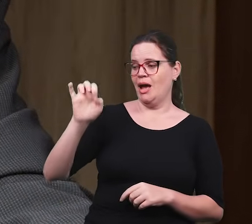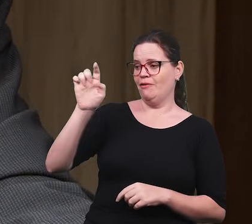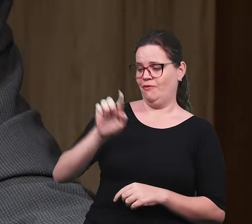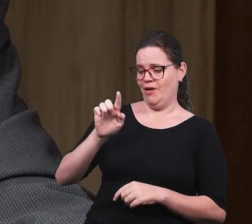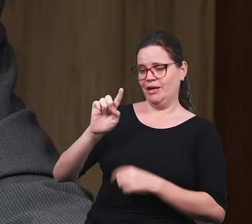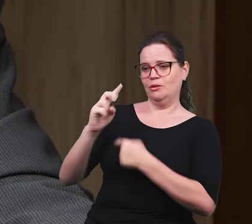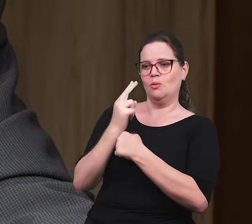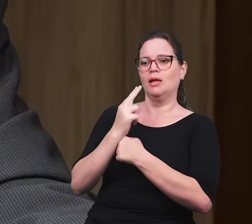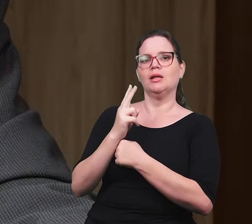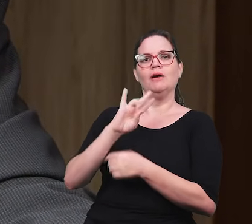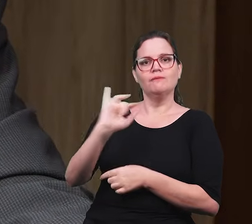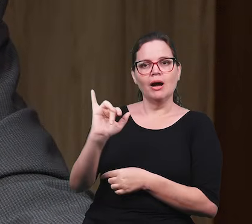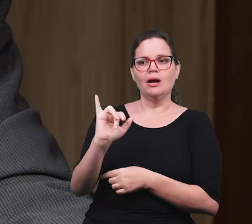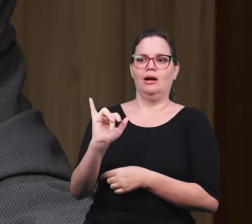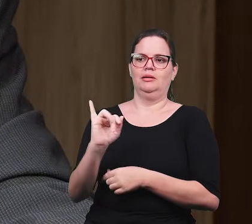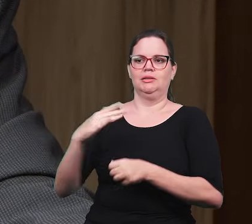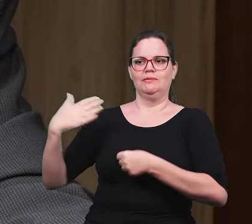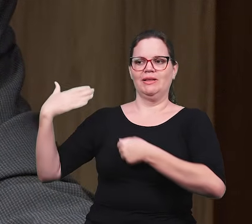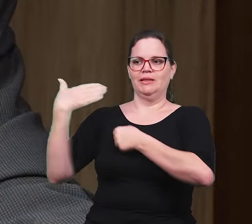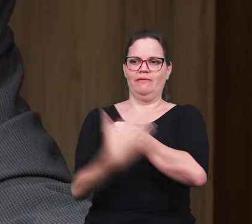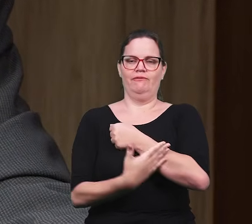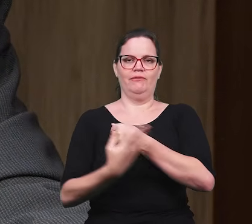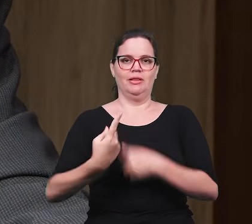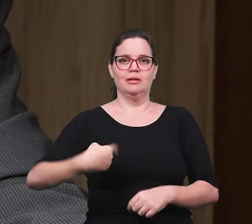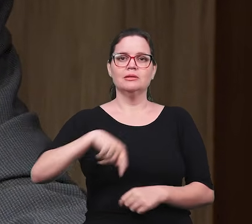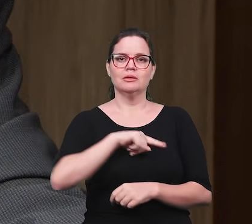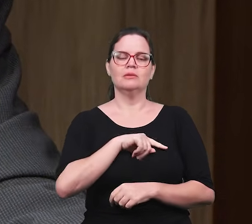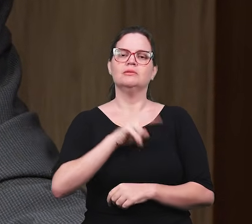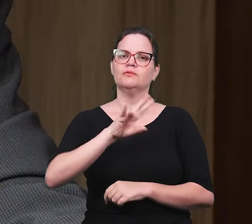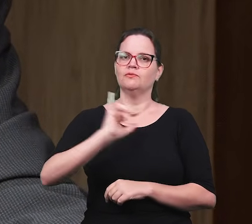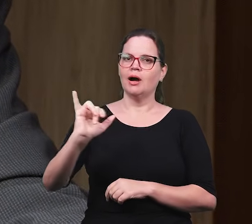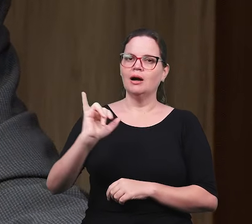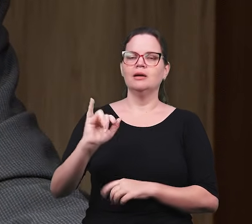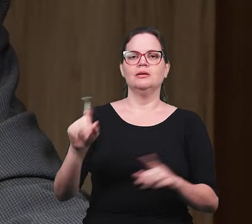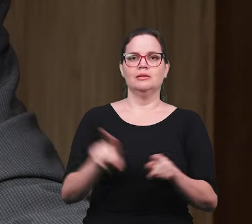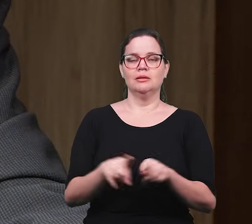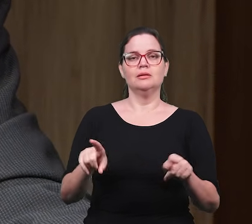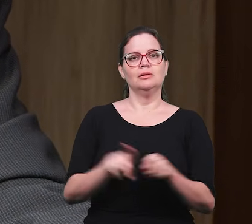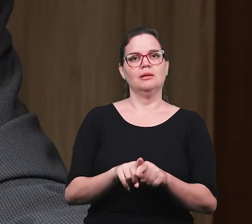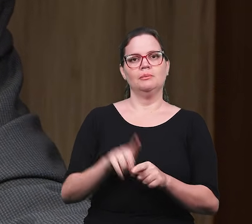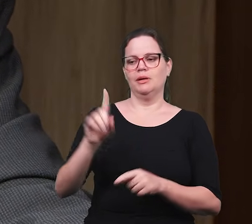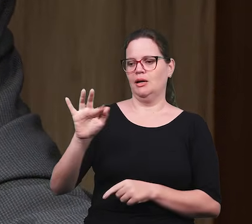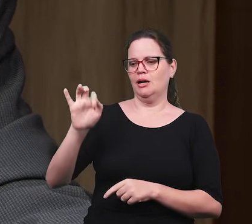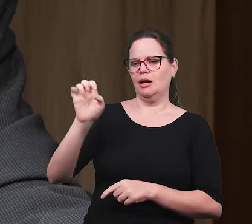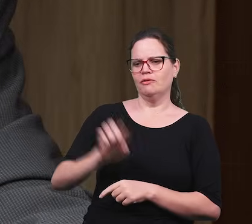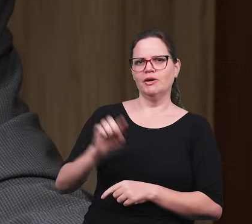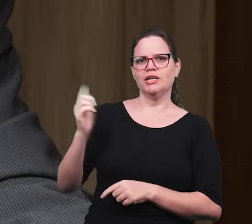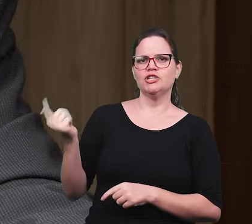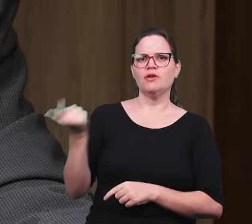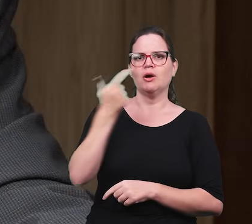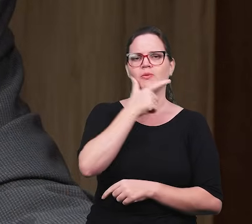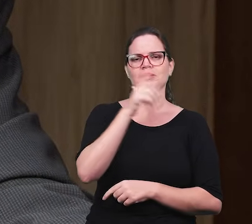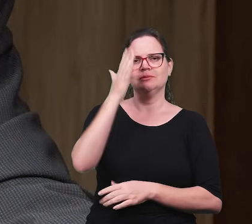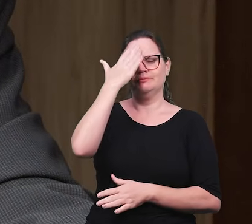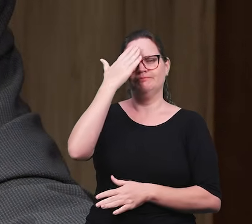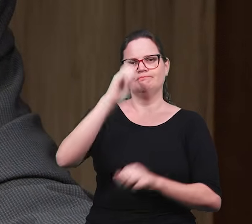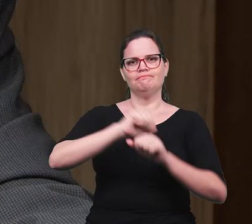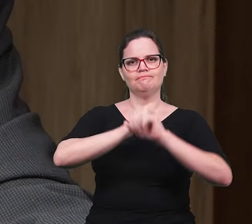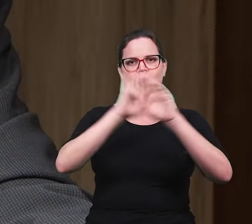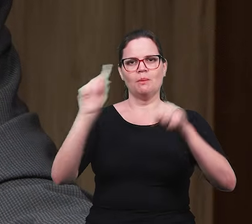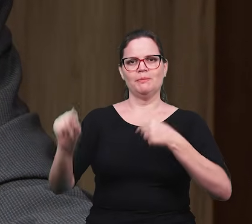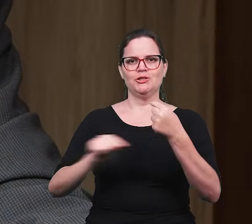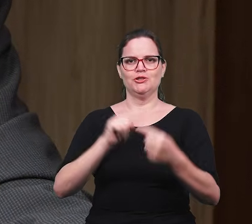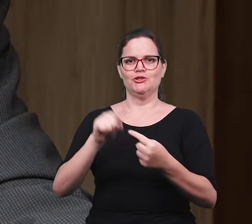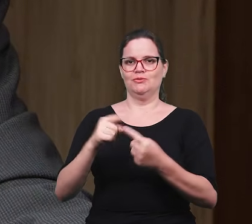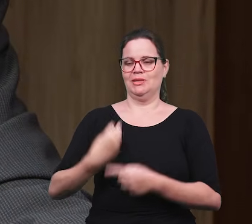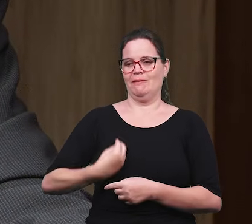guardaria, é a fé que os preservaria e a fé que os levaria a alcançar os objetivos